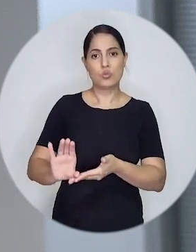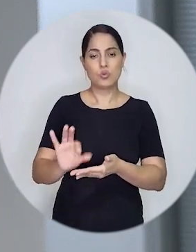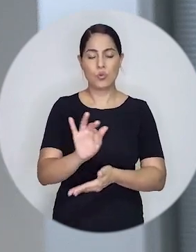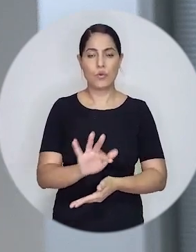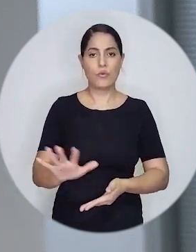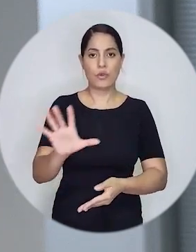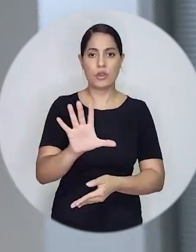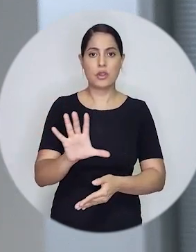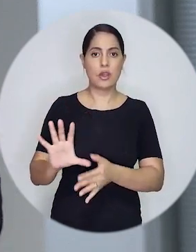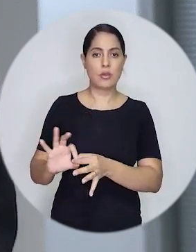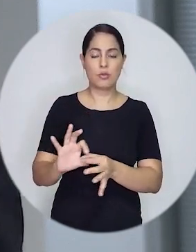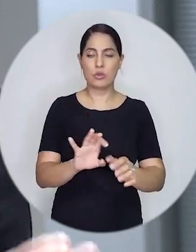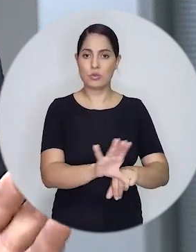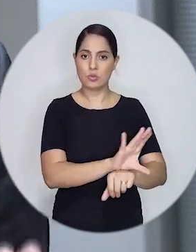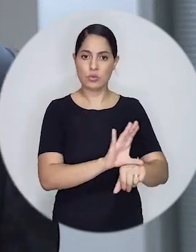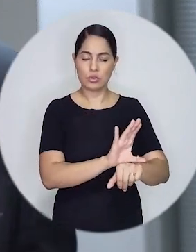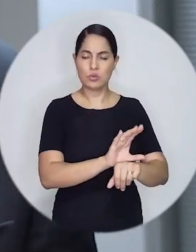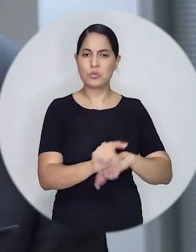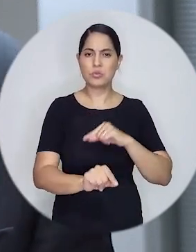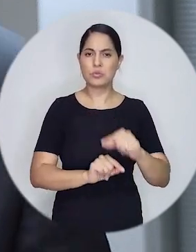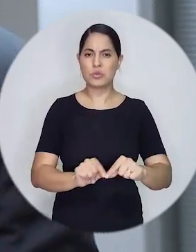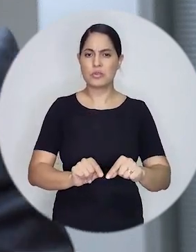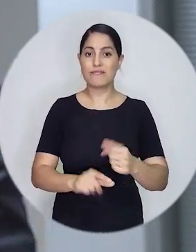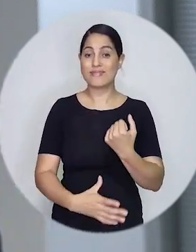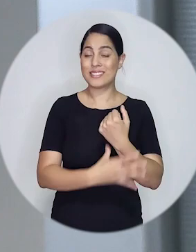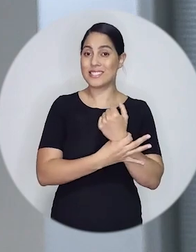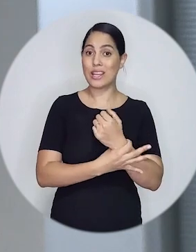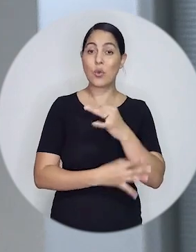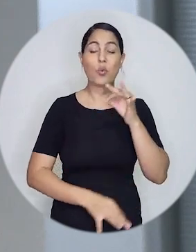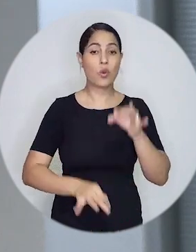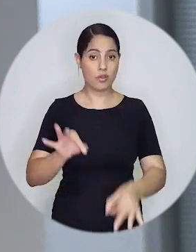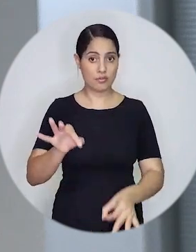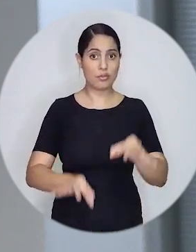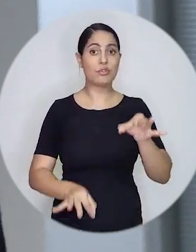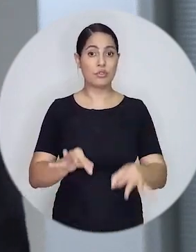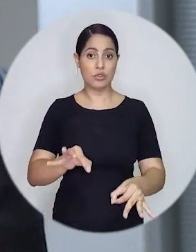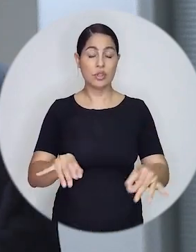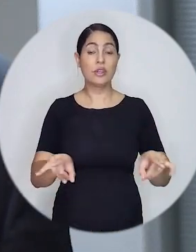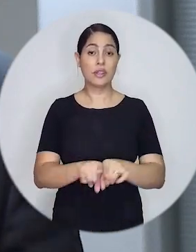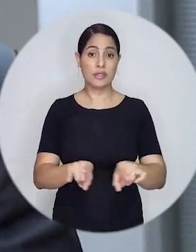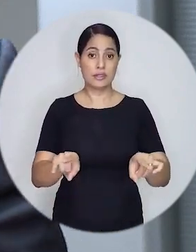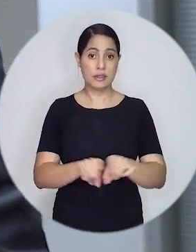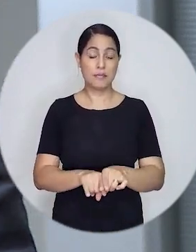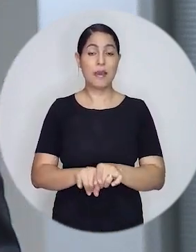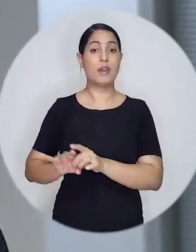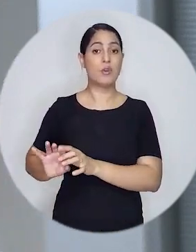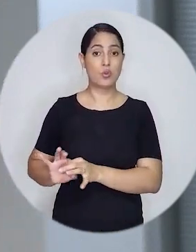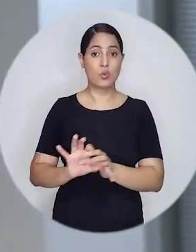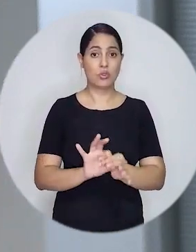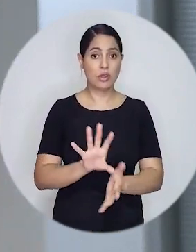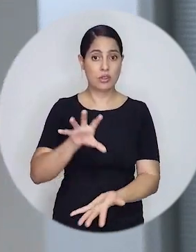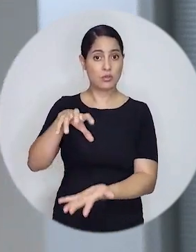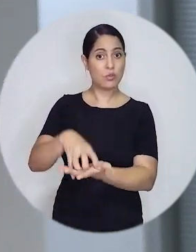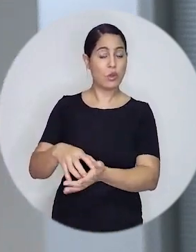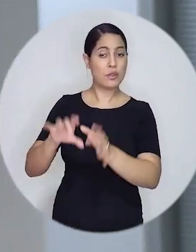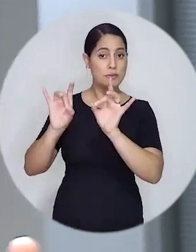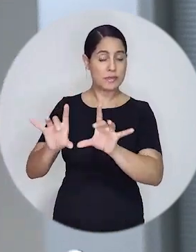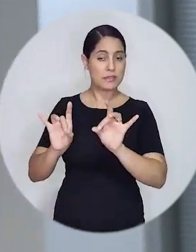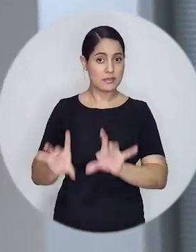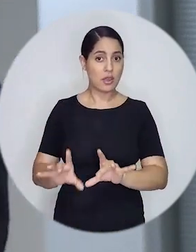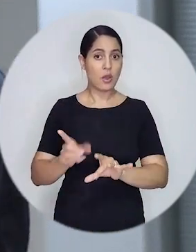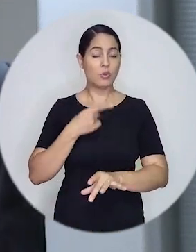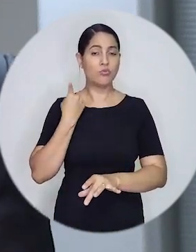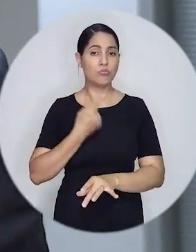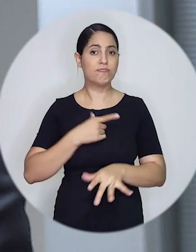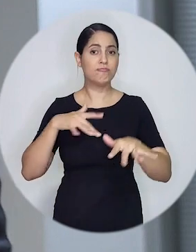da advocacia, da segurança jurídica aos dirigentes de ordem que de forma voluntária se dedicam ao sistema. Esse é o interesse do órgão especial e com isso nós